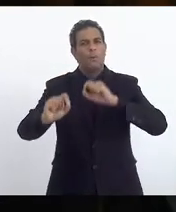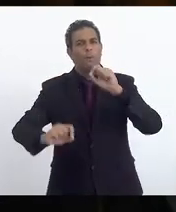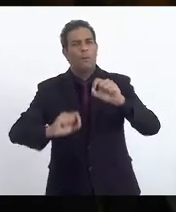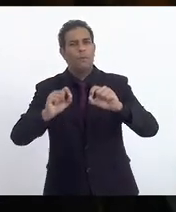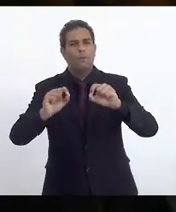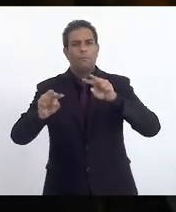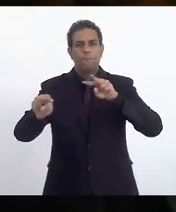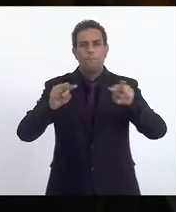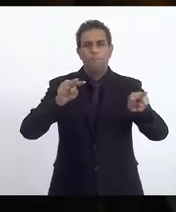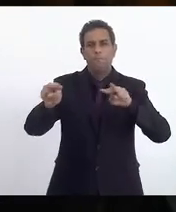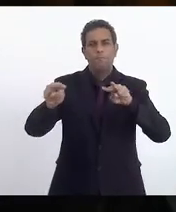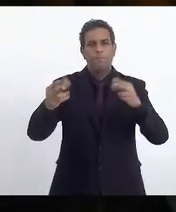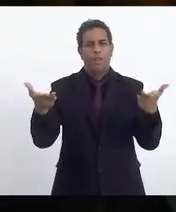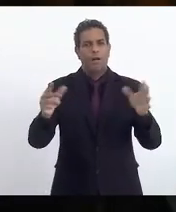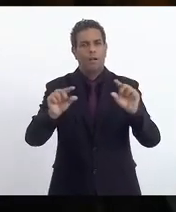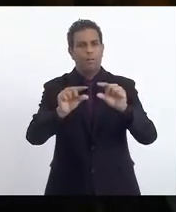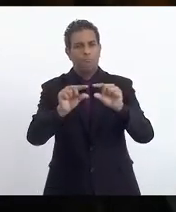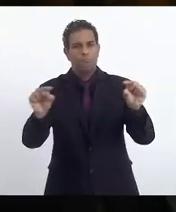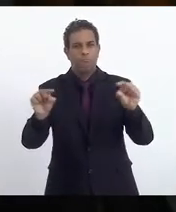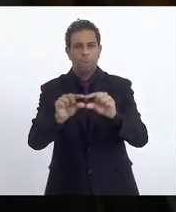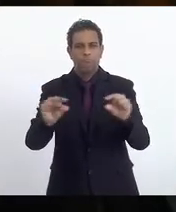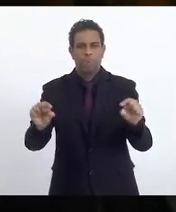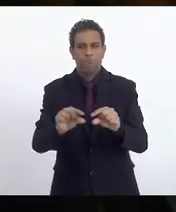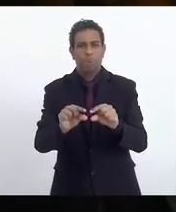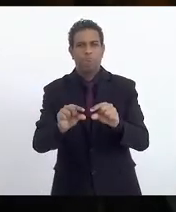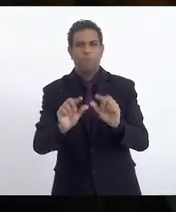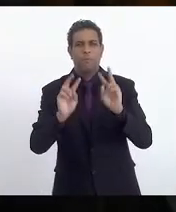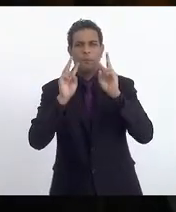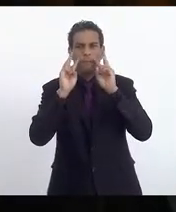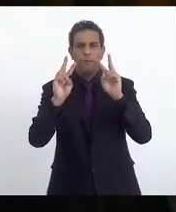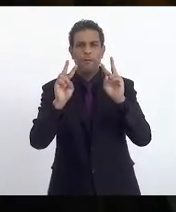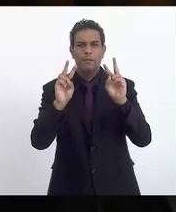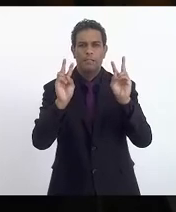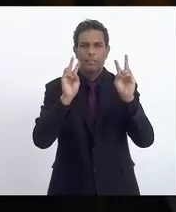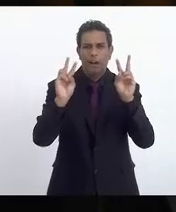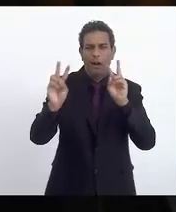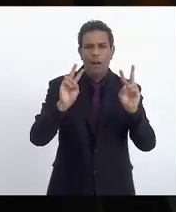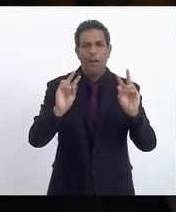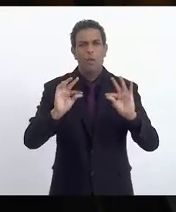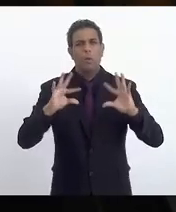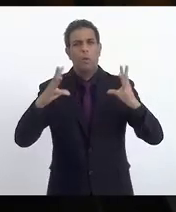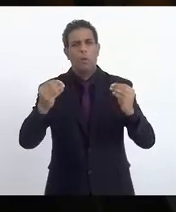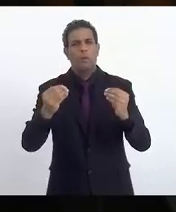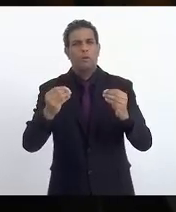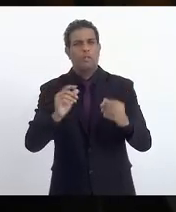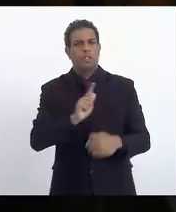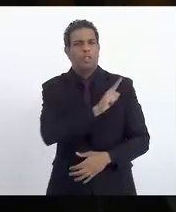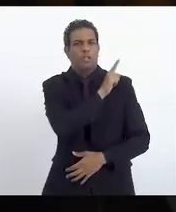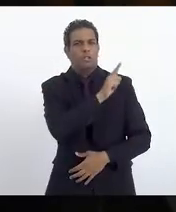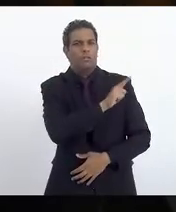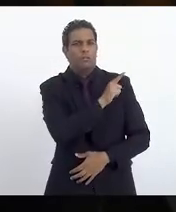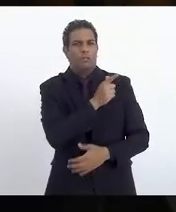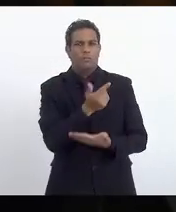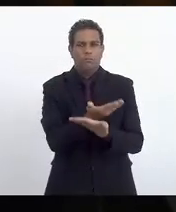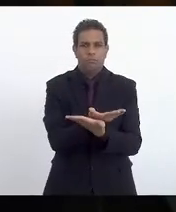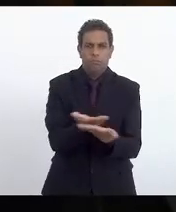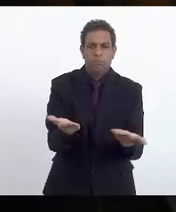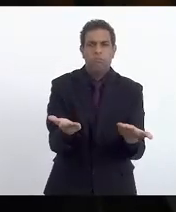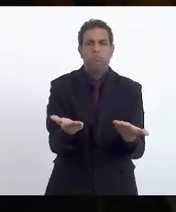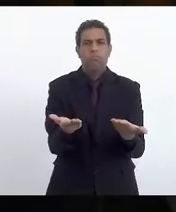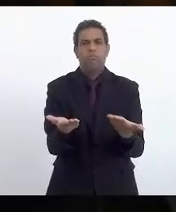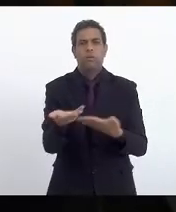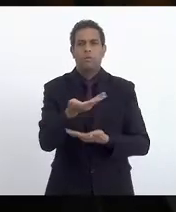em nenhuma das Linhas pelo menos em alguma das Linhas a gestão está tão desse serviço